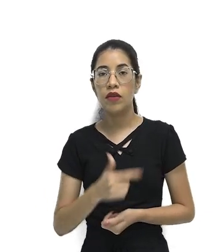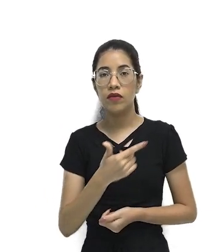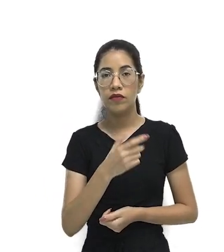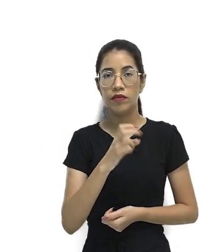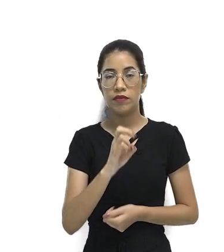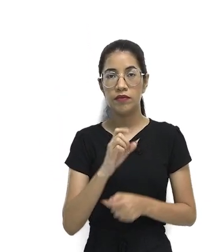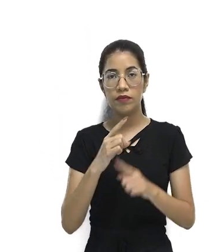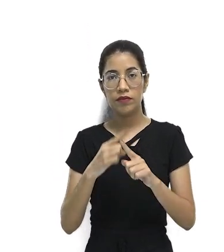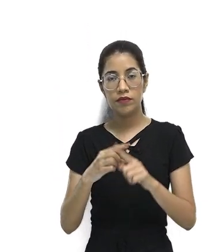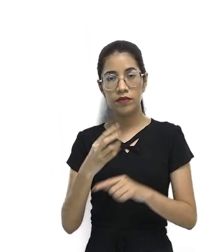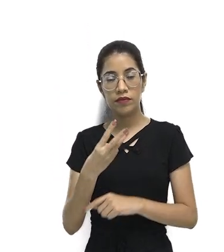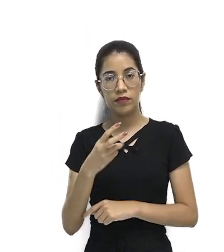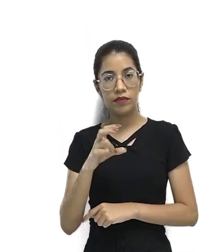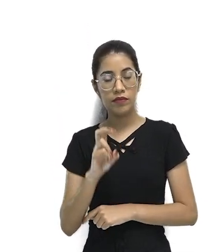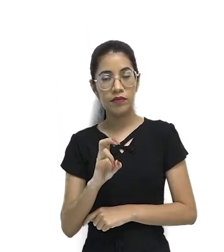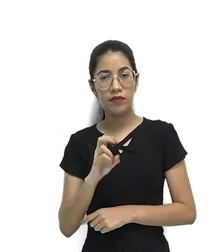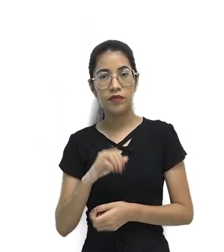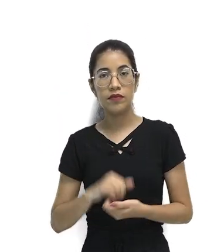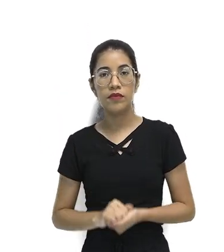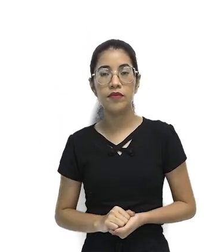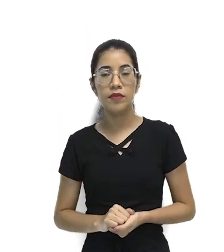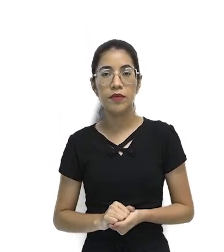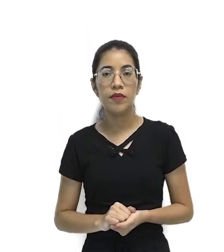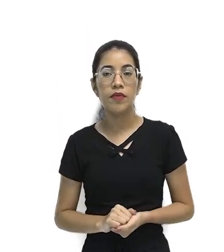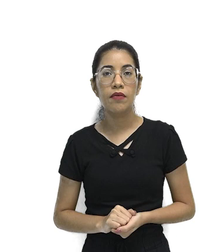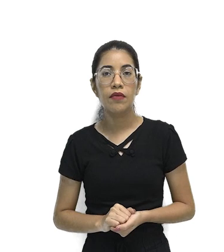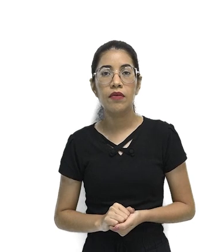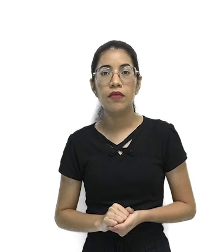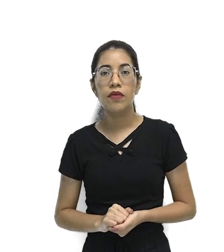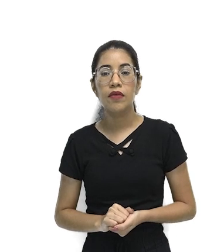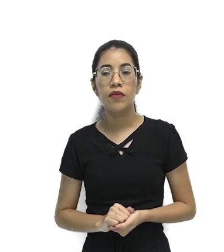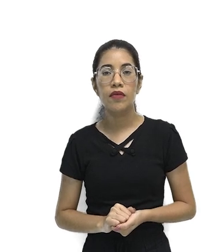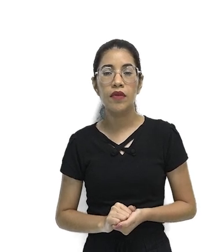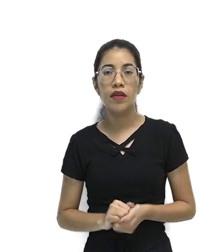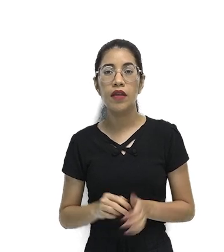seja, eles percorreram